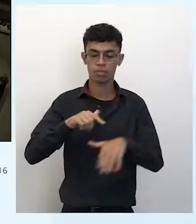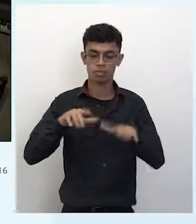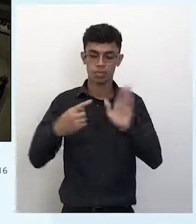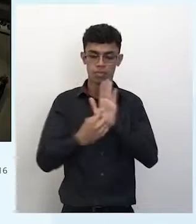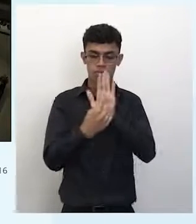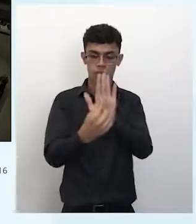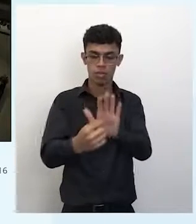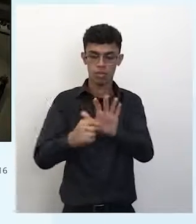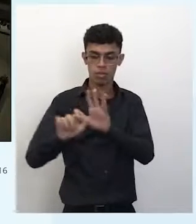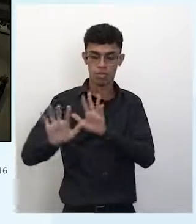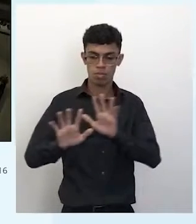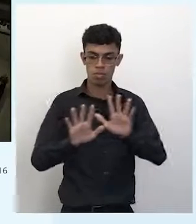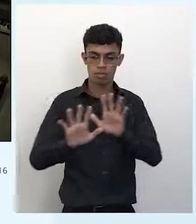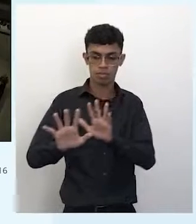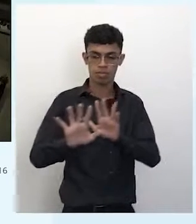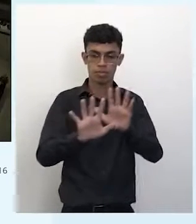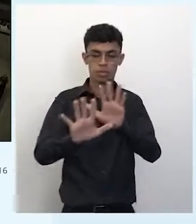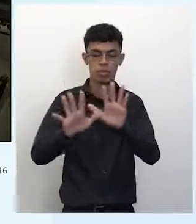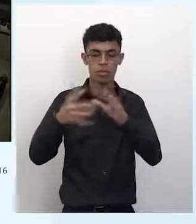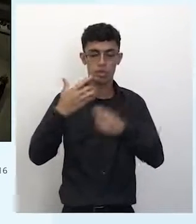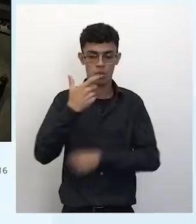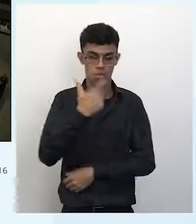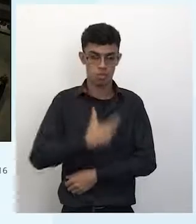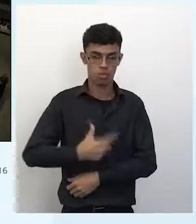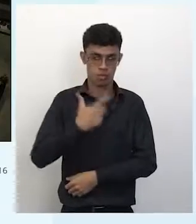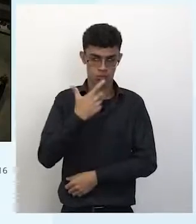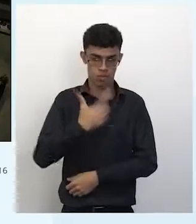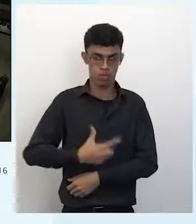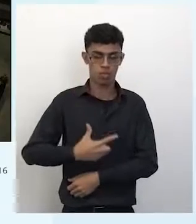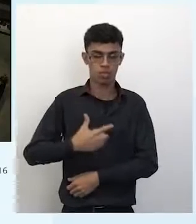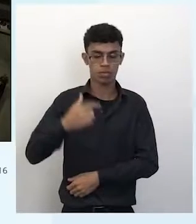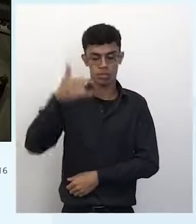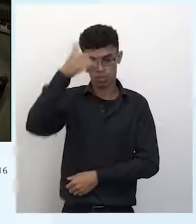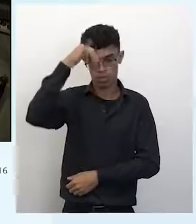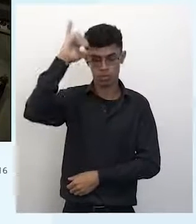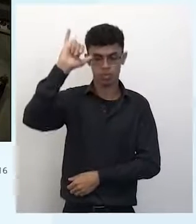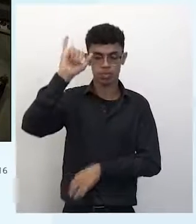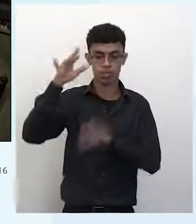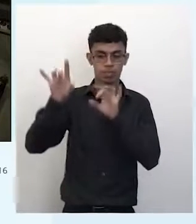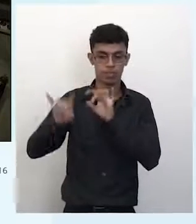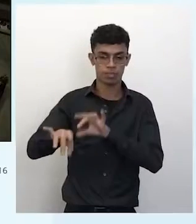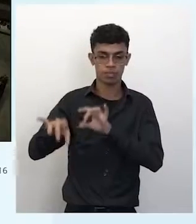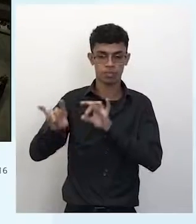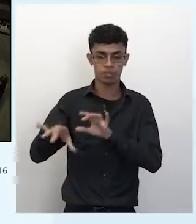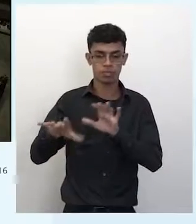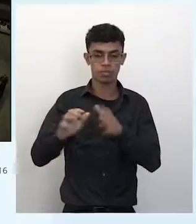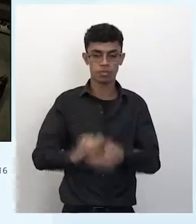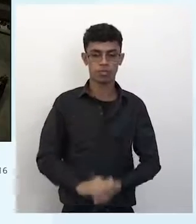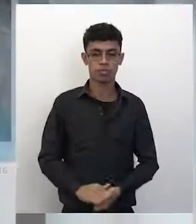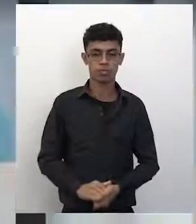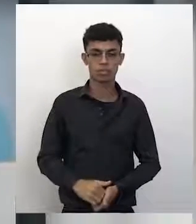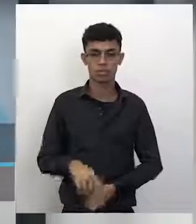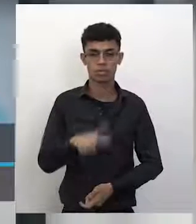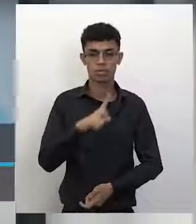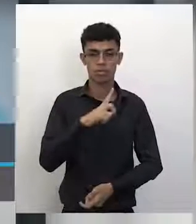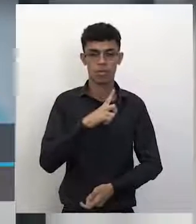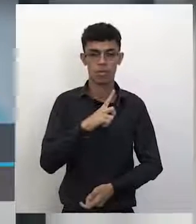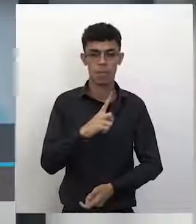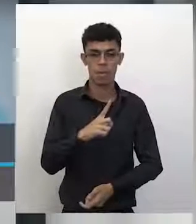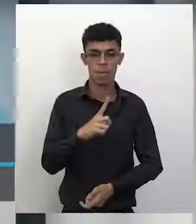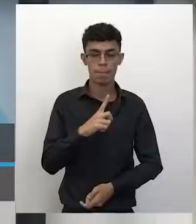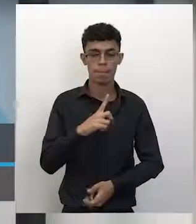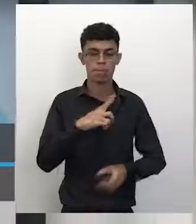apresentações utilizando a figura do boi, e às vezes essas agremiações competem entre si, como tem